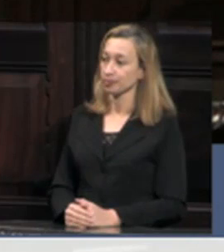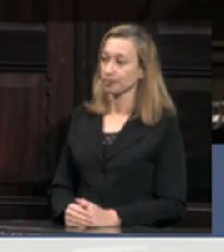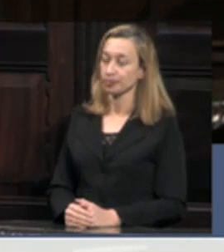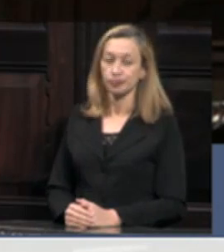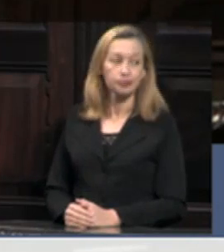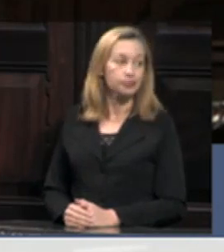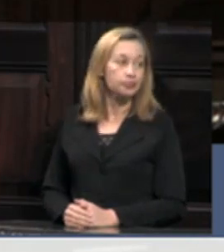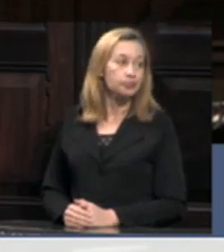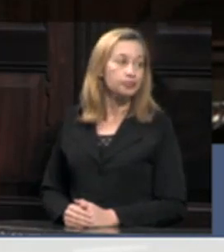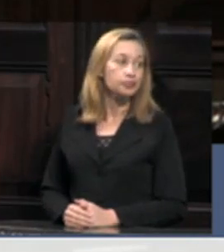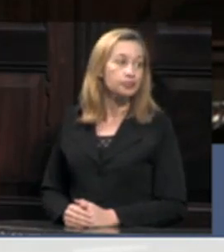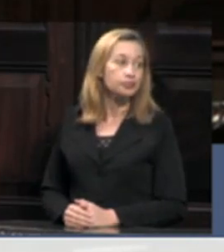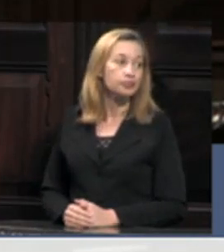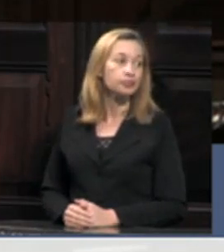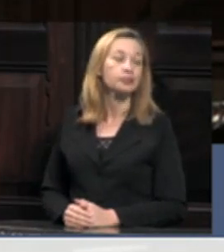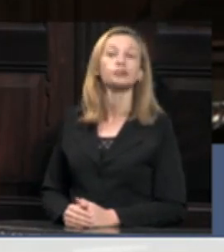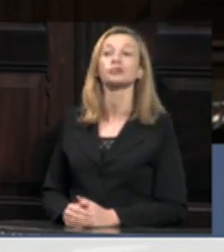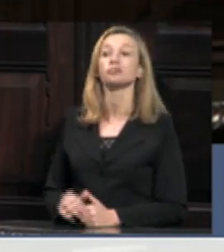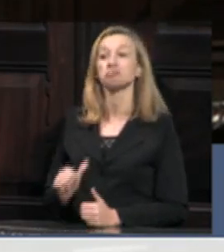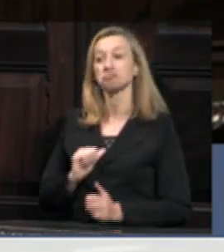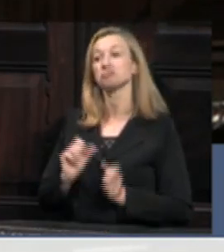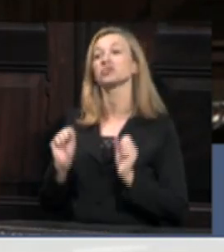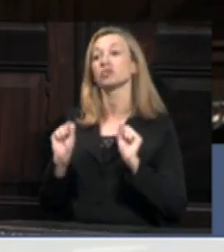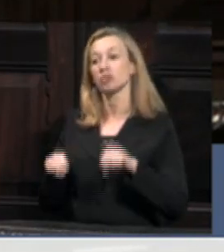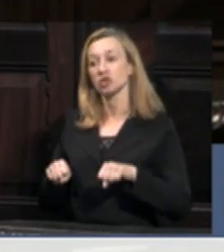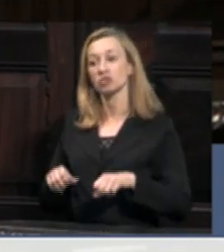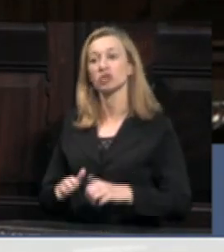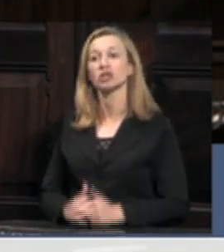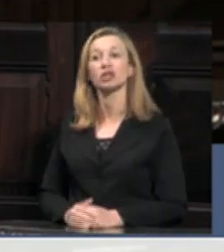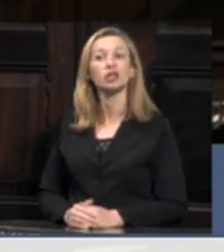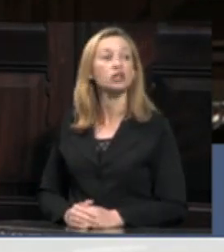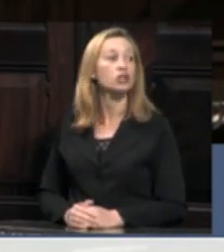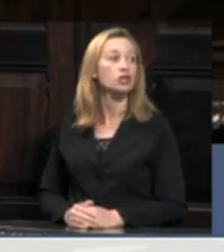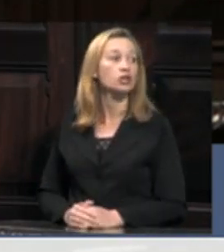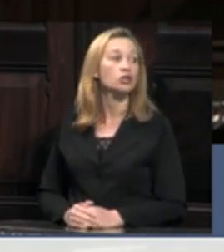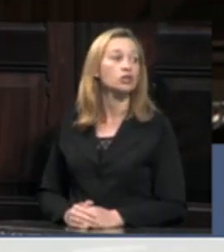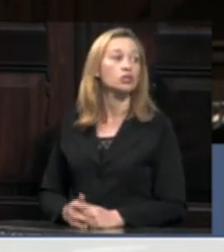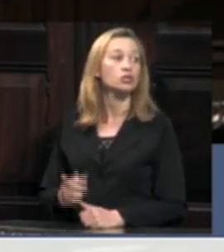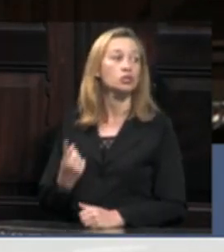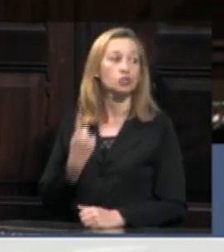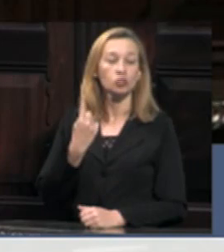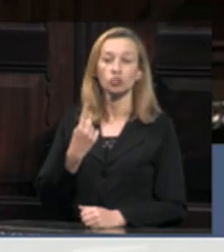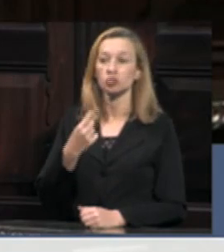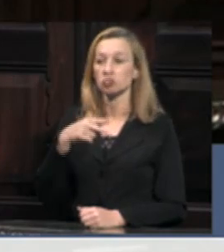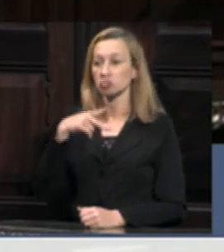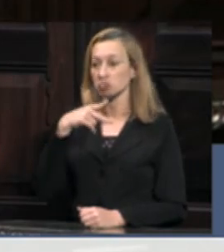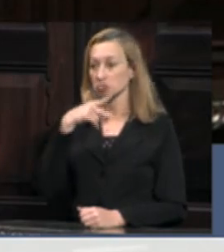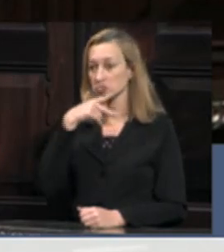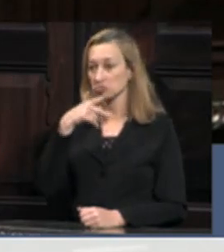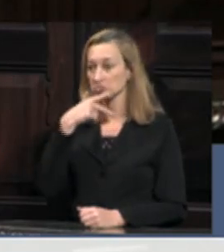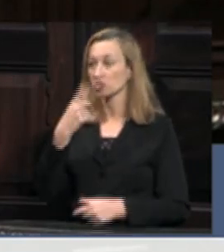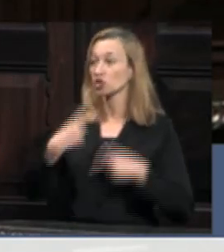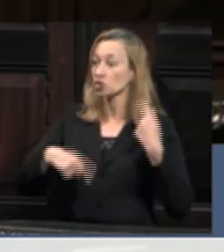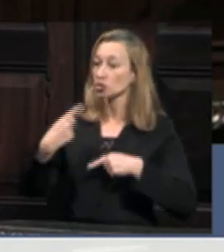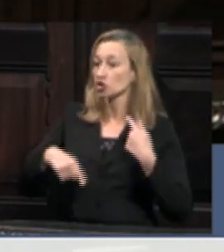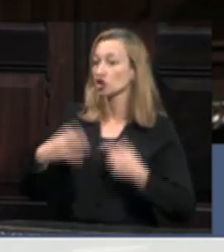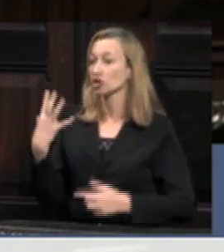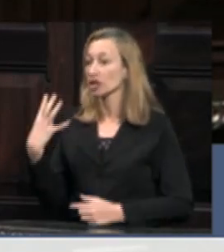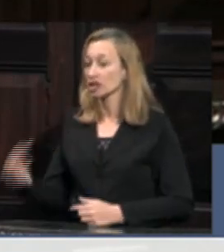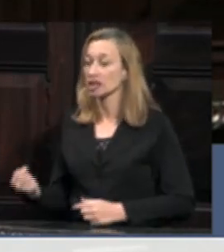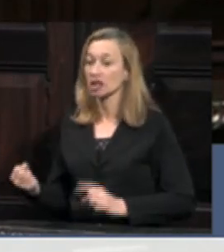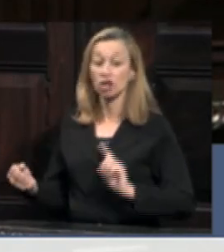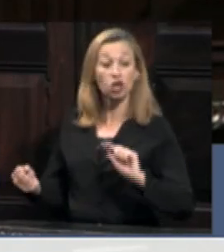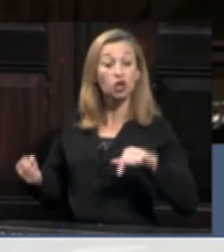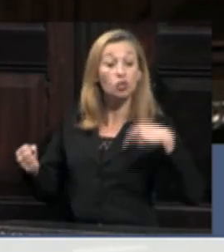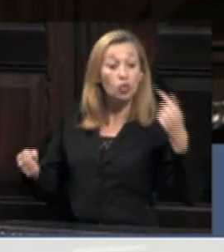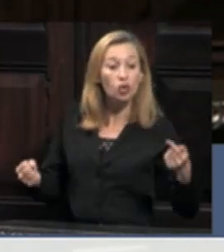ainda a possibilidade de um parlamentar discutir a favor e